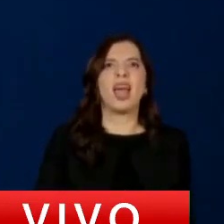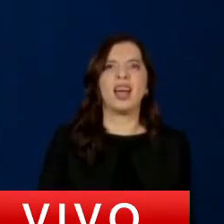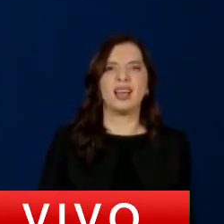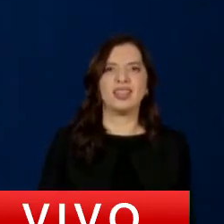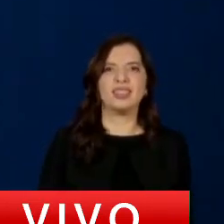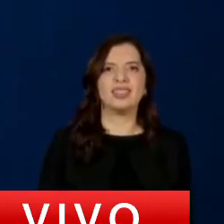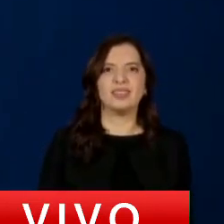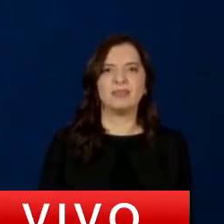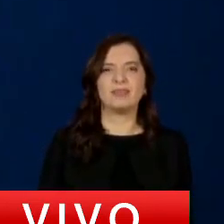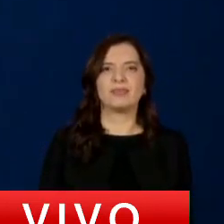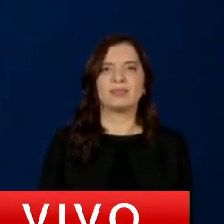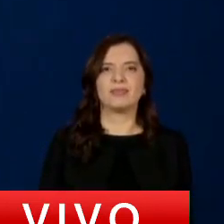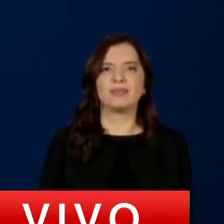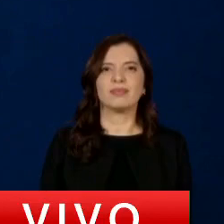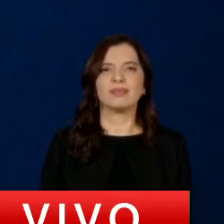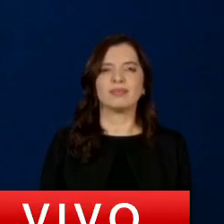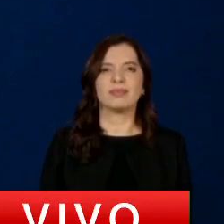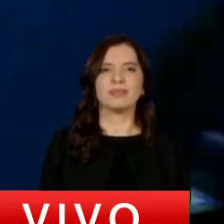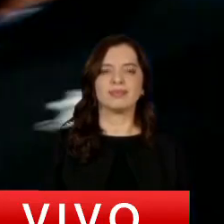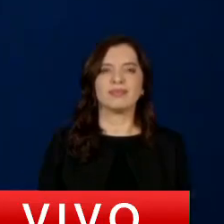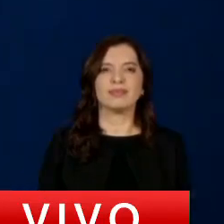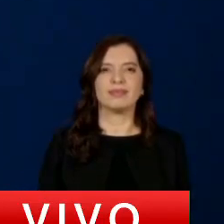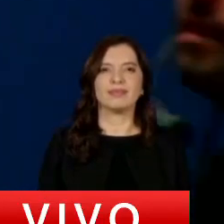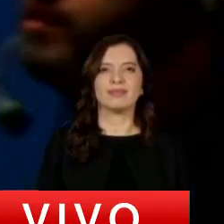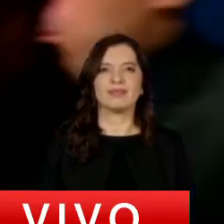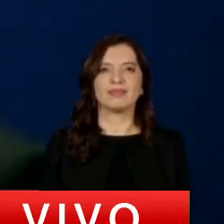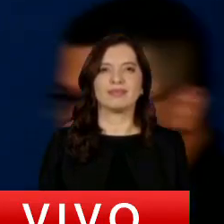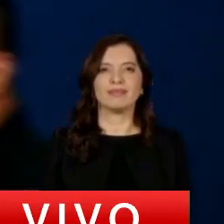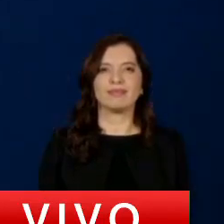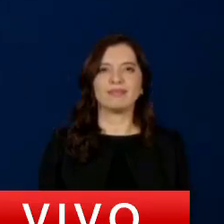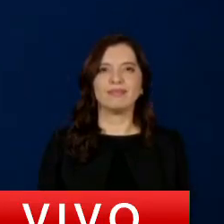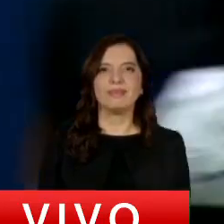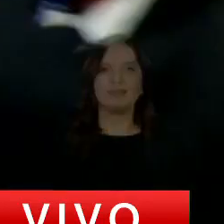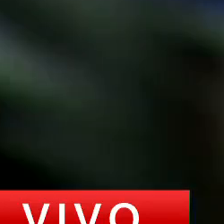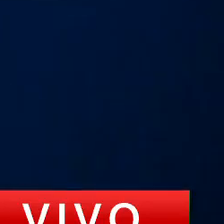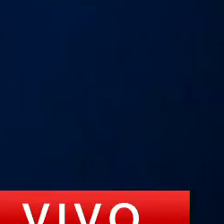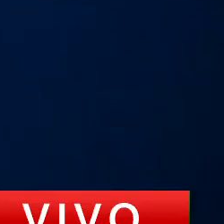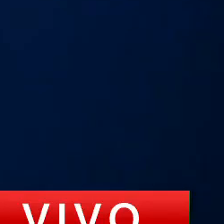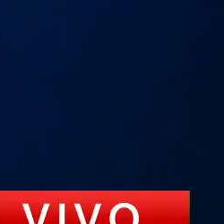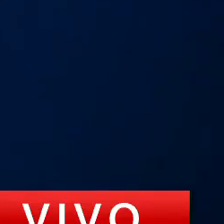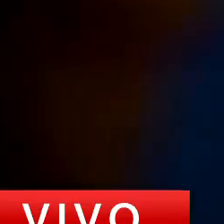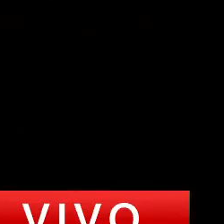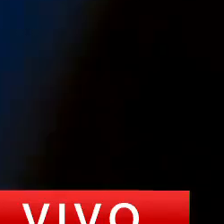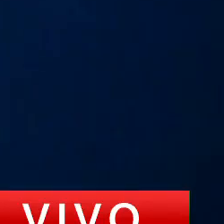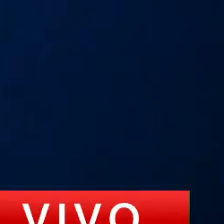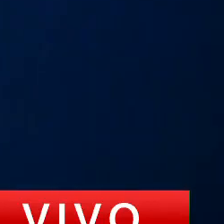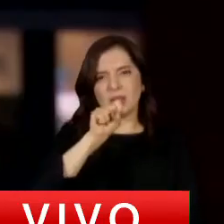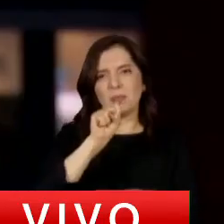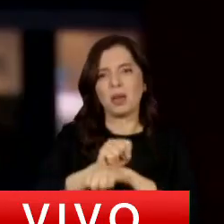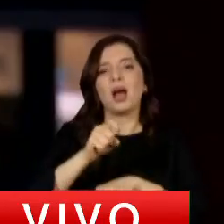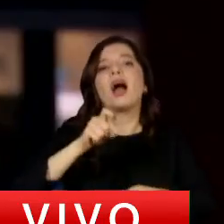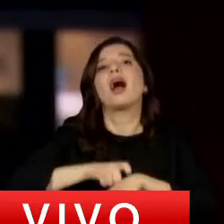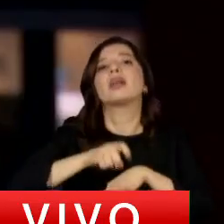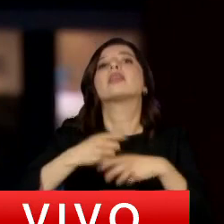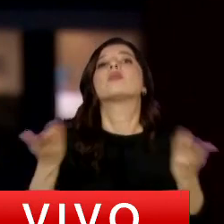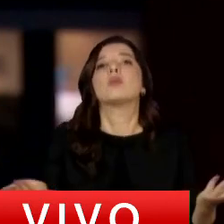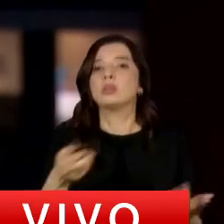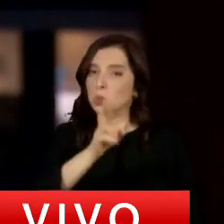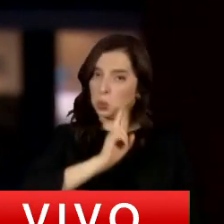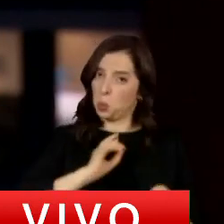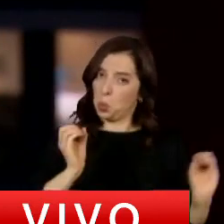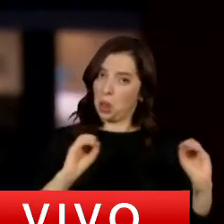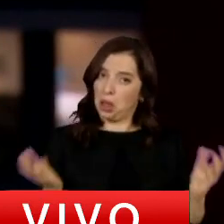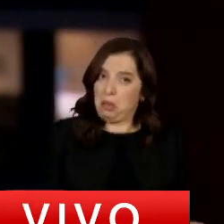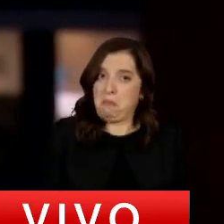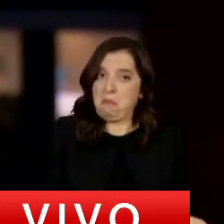que ele também fez um gesto carinhoso ao convidar o Datena para tomar um café ele disse que